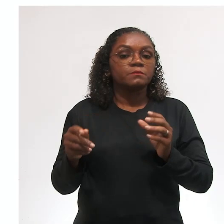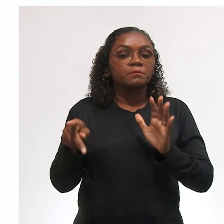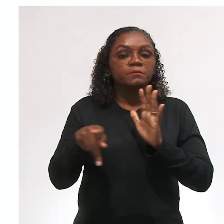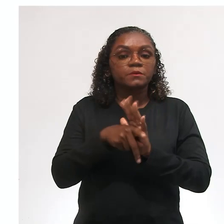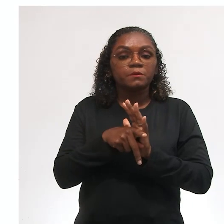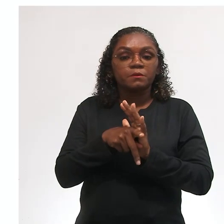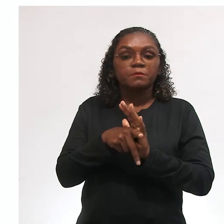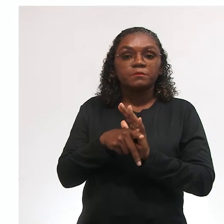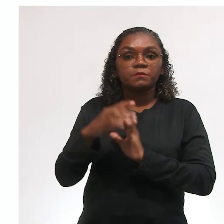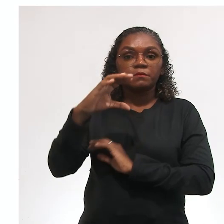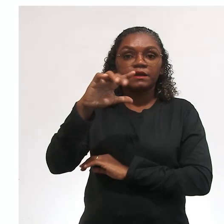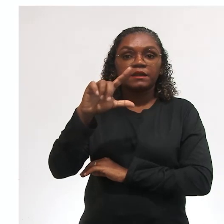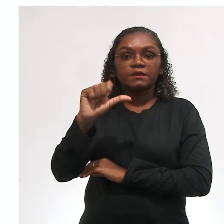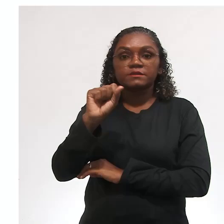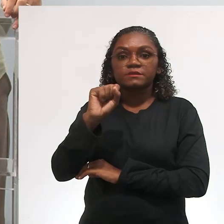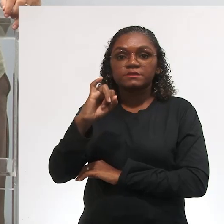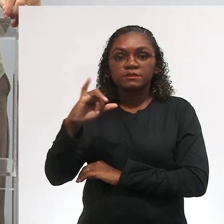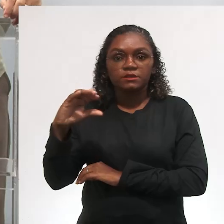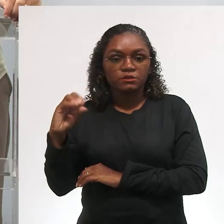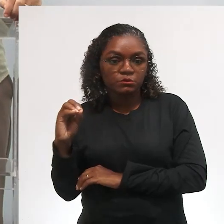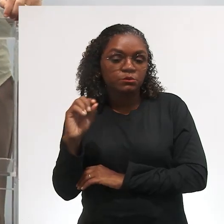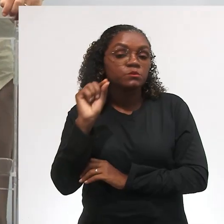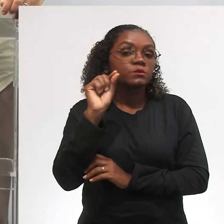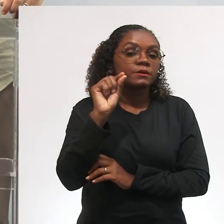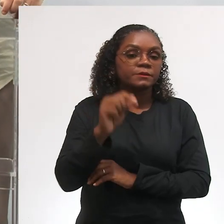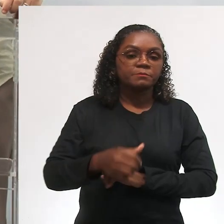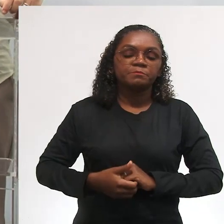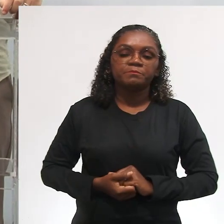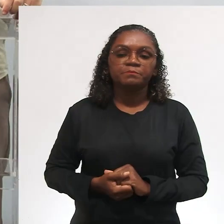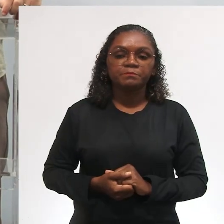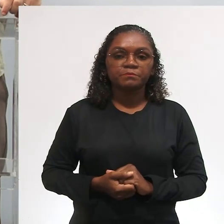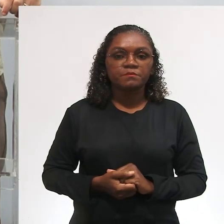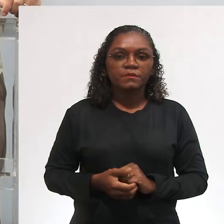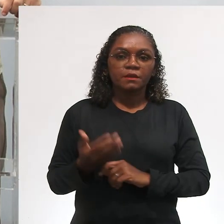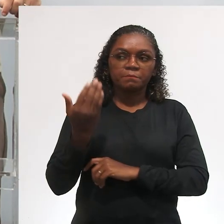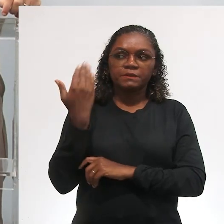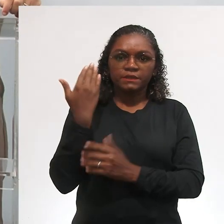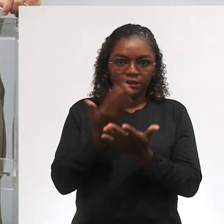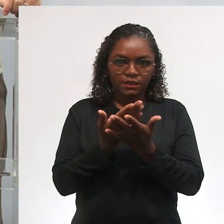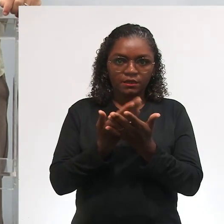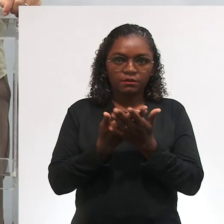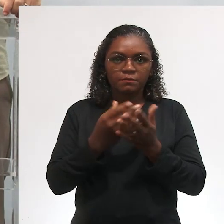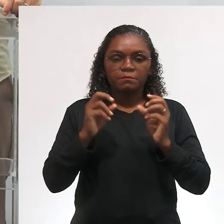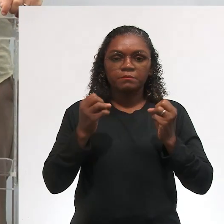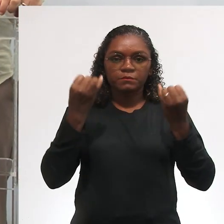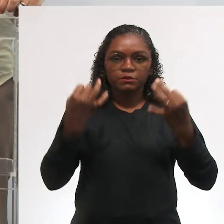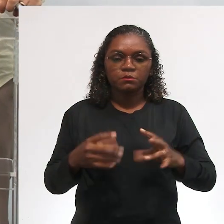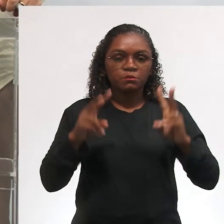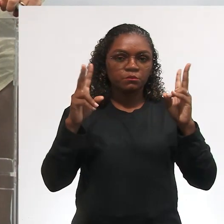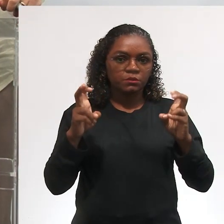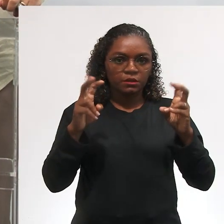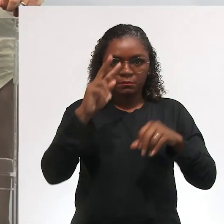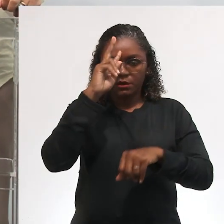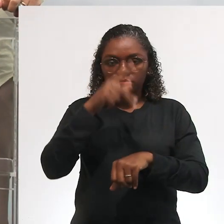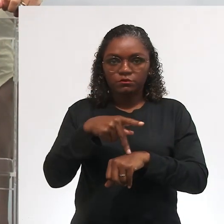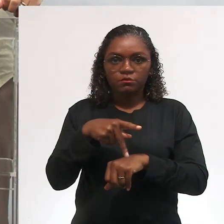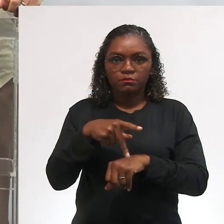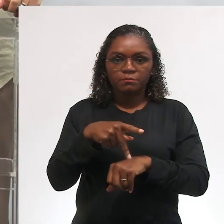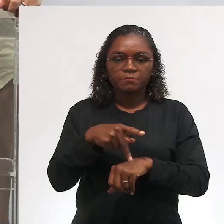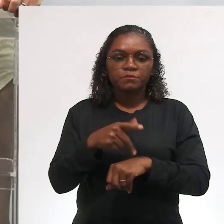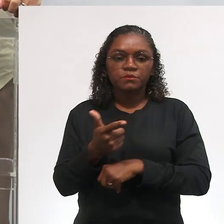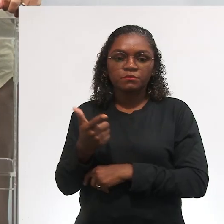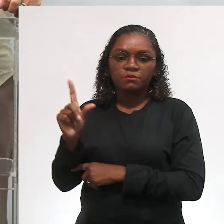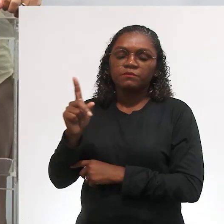Pavlov. Então, relembrando, o Pavlov, naquela aula anterior nós falamos que ele fez uma experiência com o